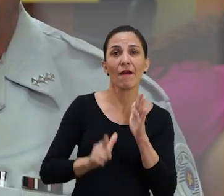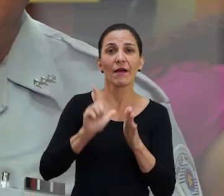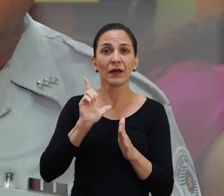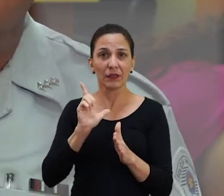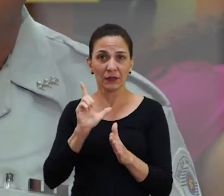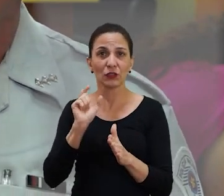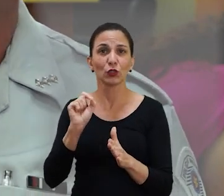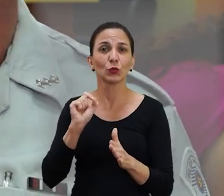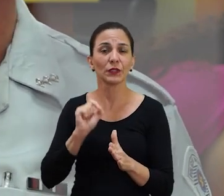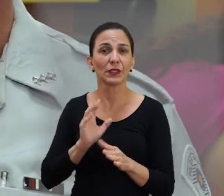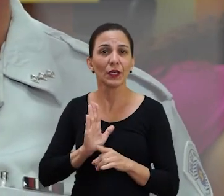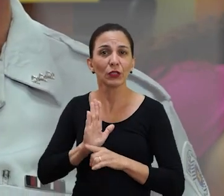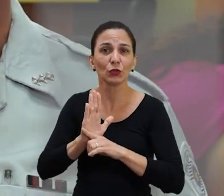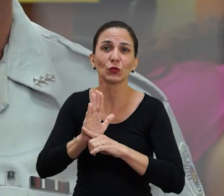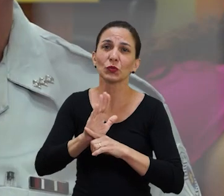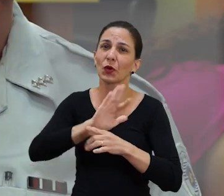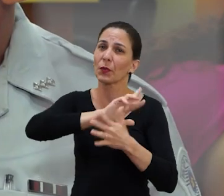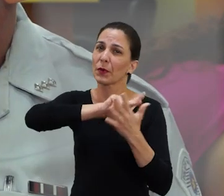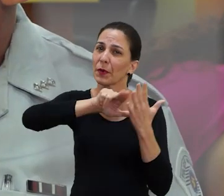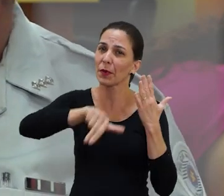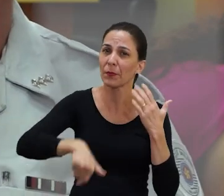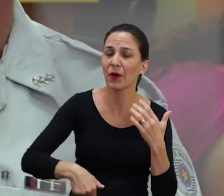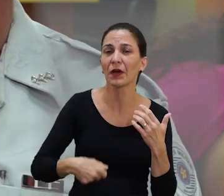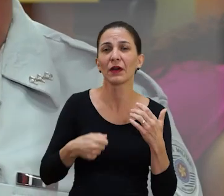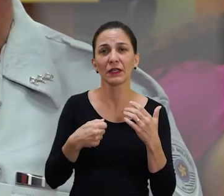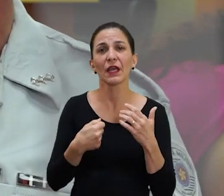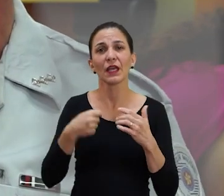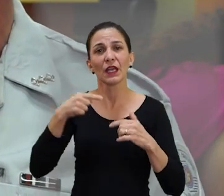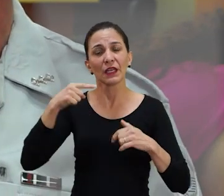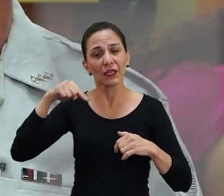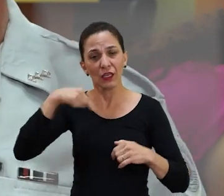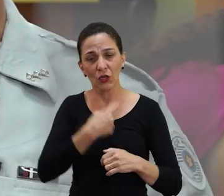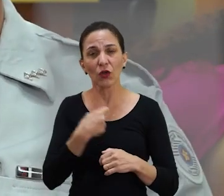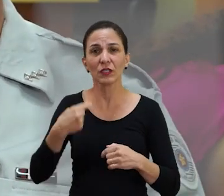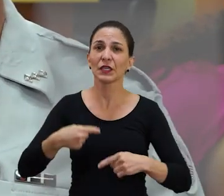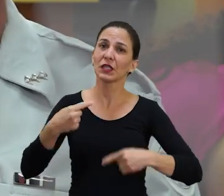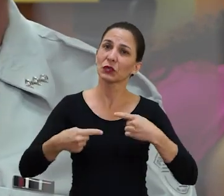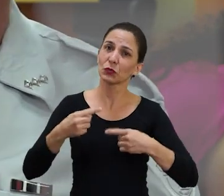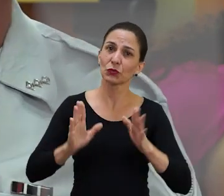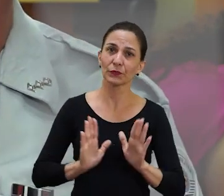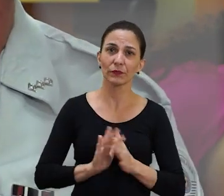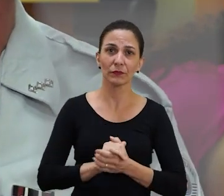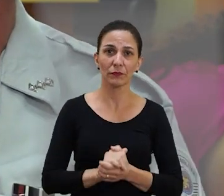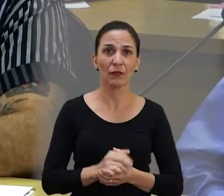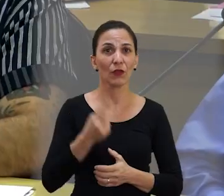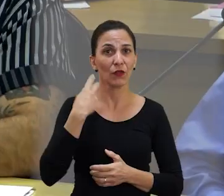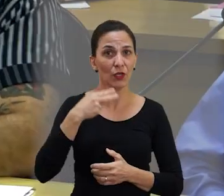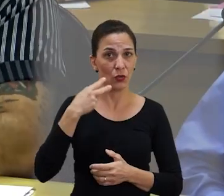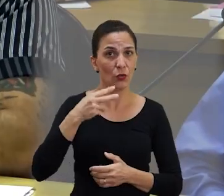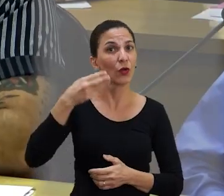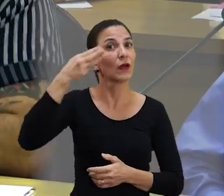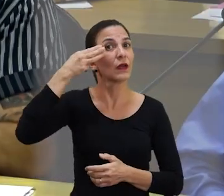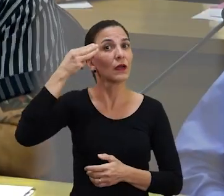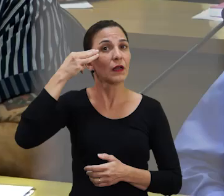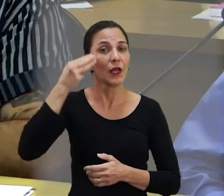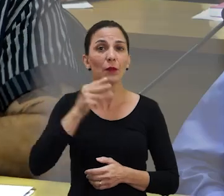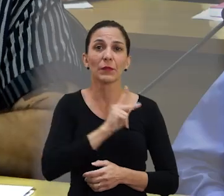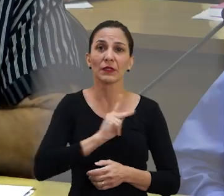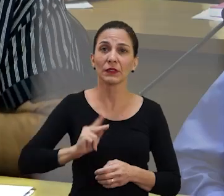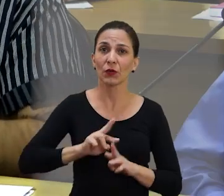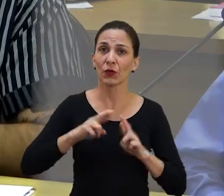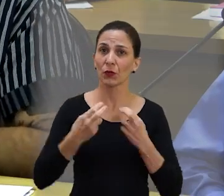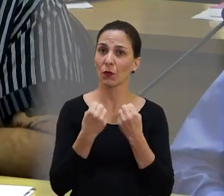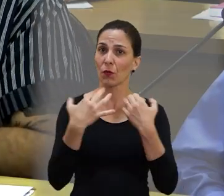de maneira prévia contribui muito mais do que uma série de outros fatores em quase a gente tá pensando em investir o vereador Guilherme